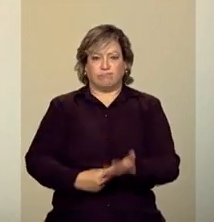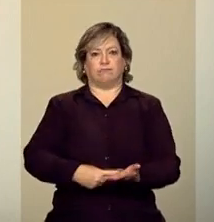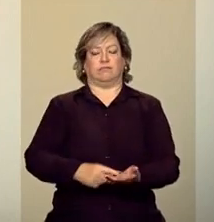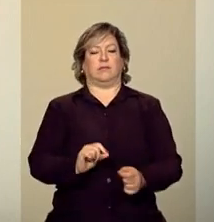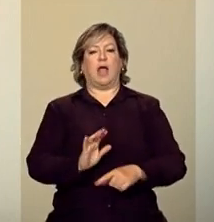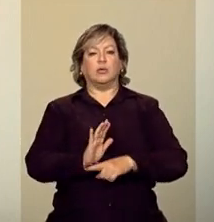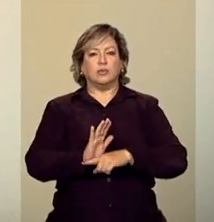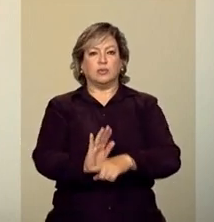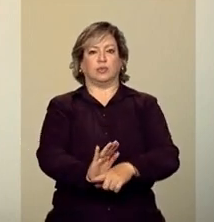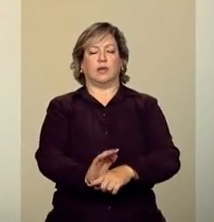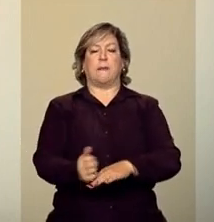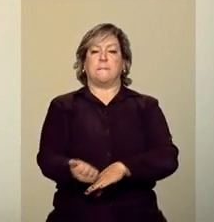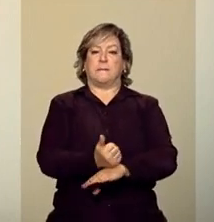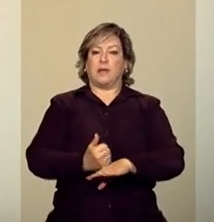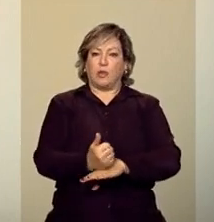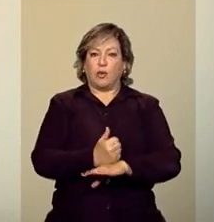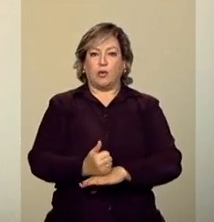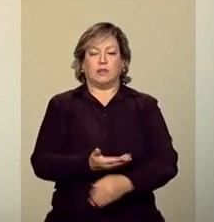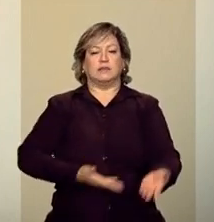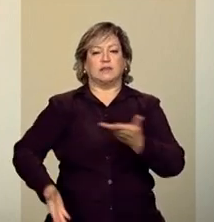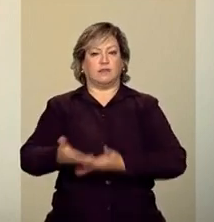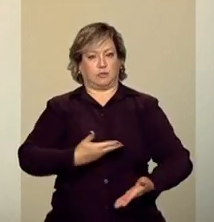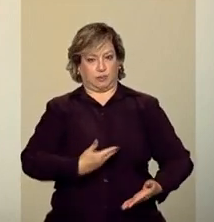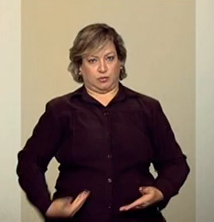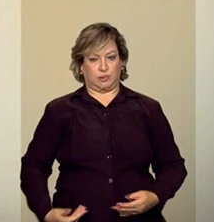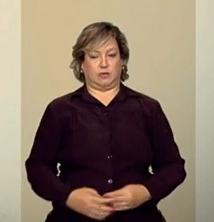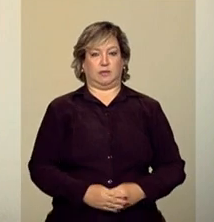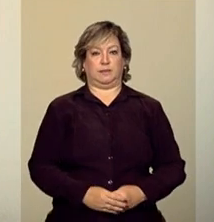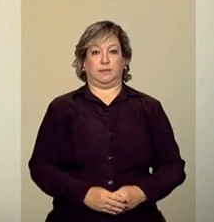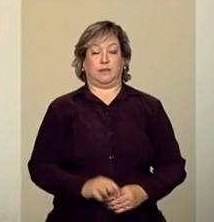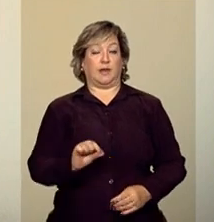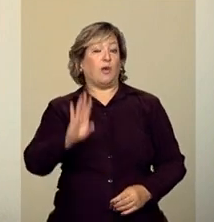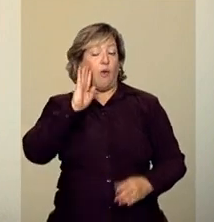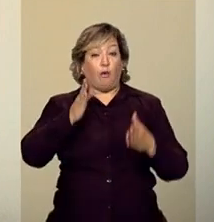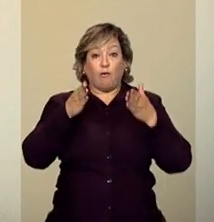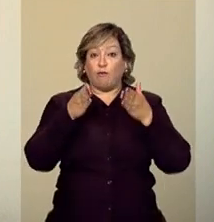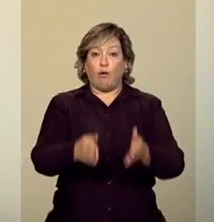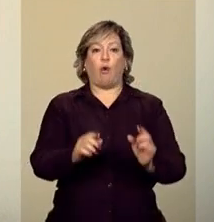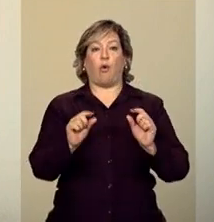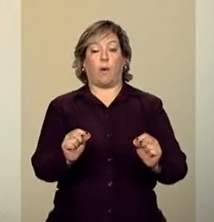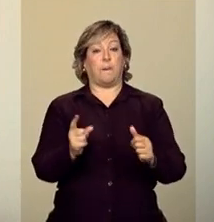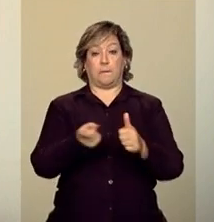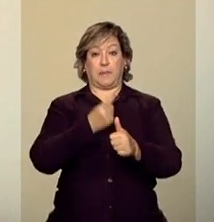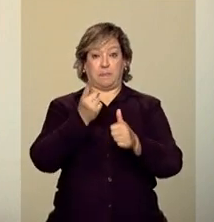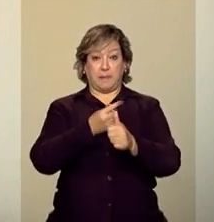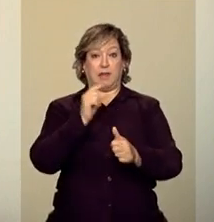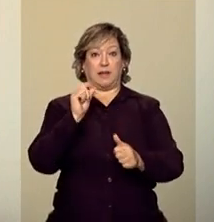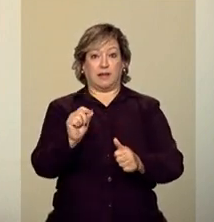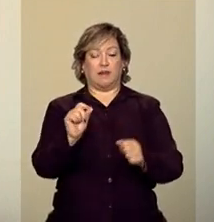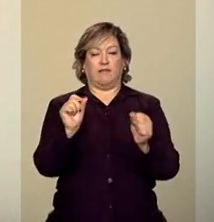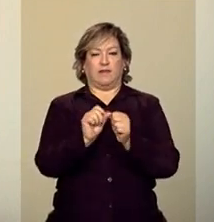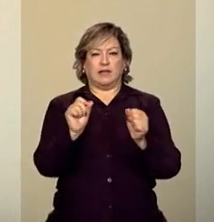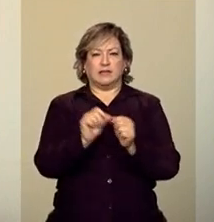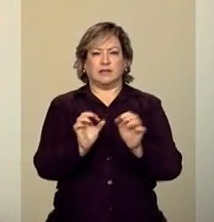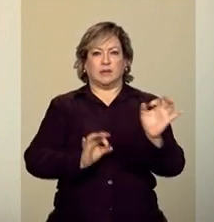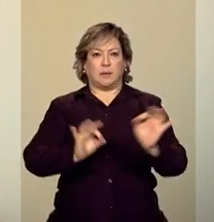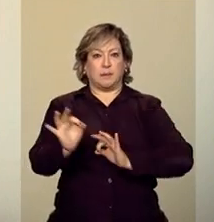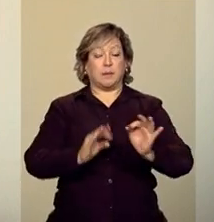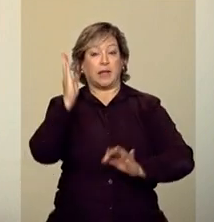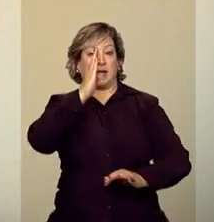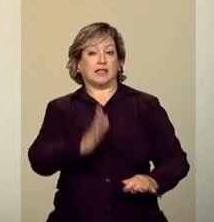em torno da melhoria dos serviços públicos. O foco será, primeiro, a elaboração do